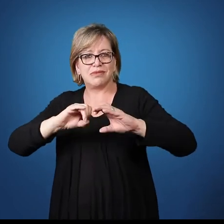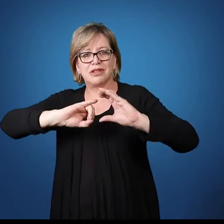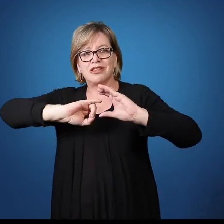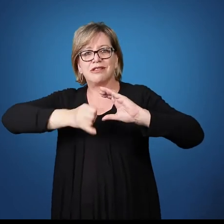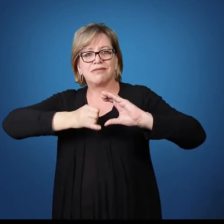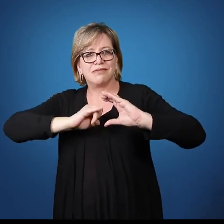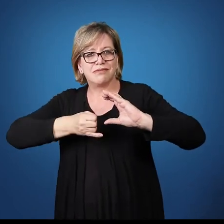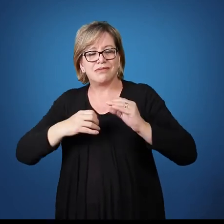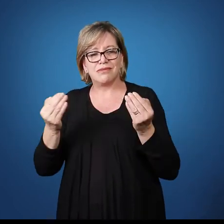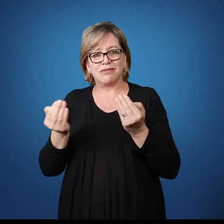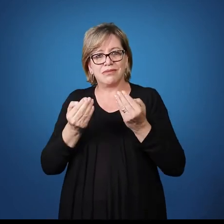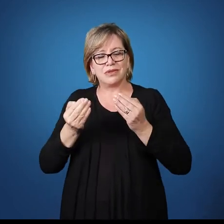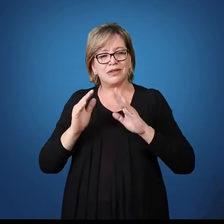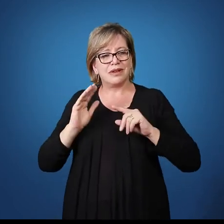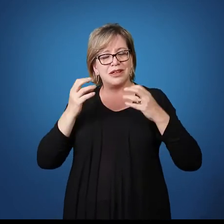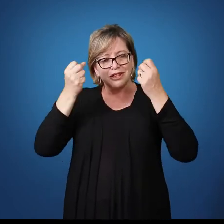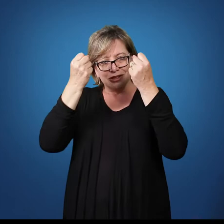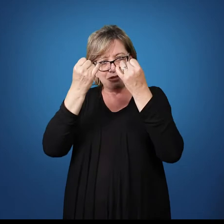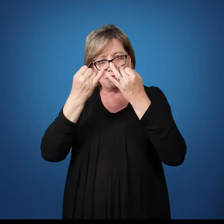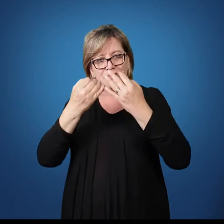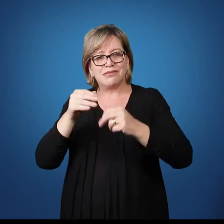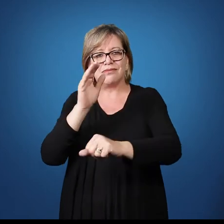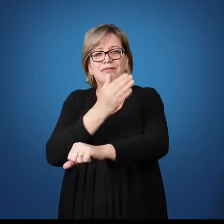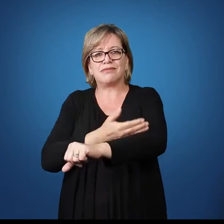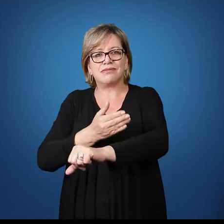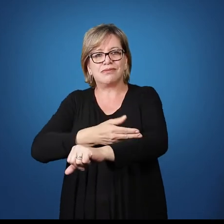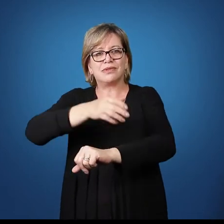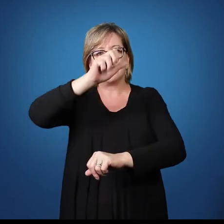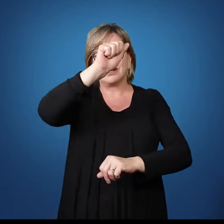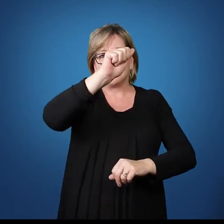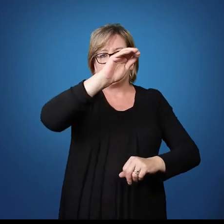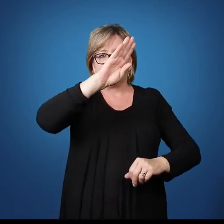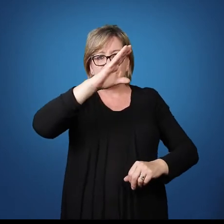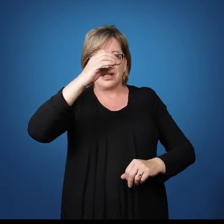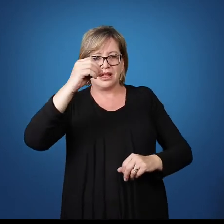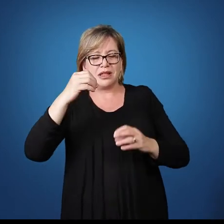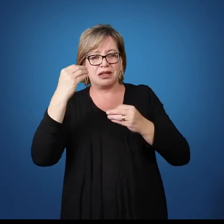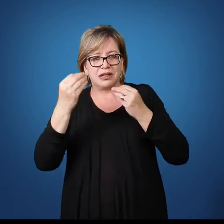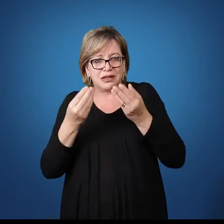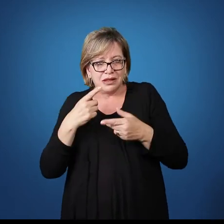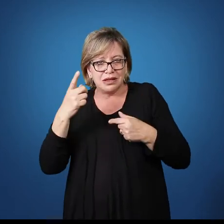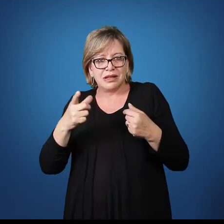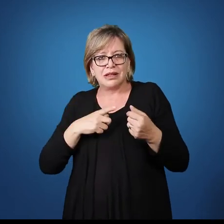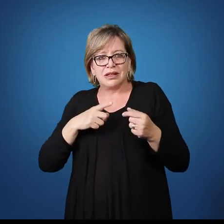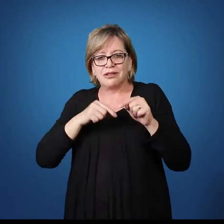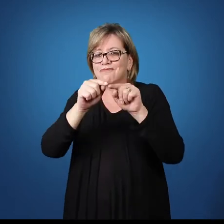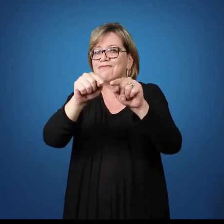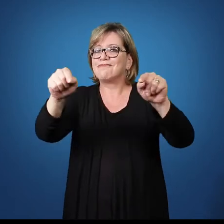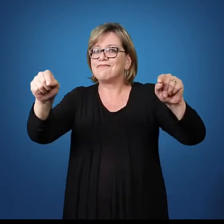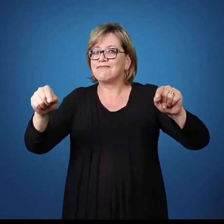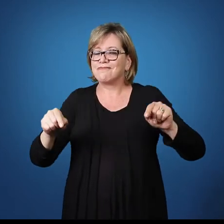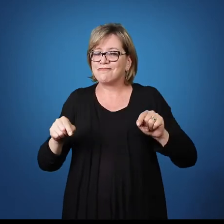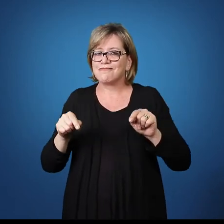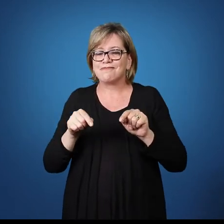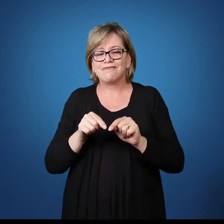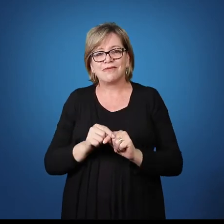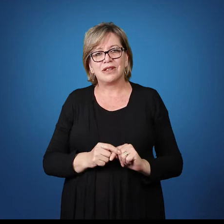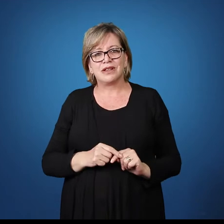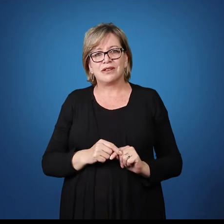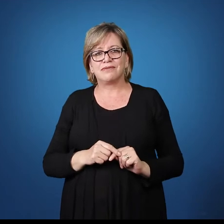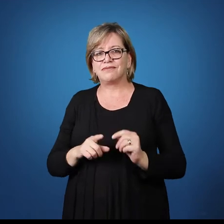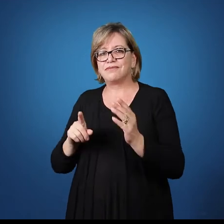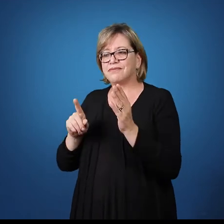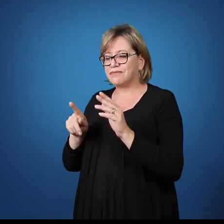sua contribuição a respeito das práticas de alfabetização que são desenvolvidas na sua turma. Professora, como